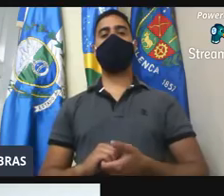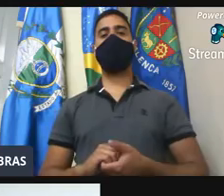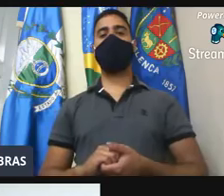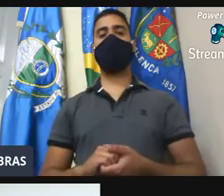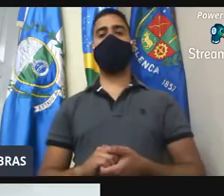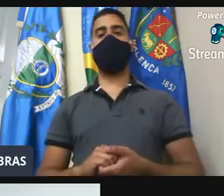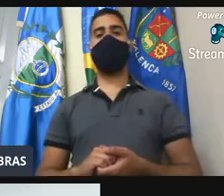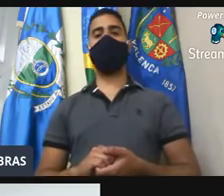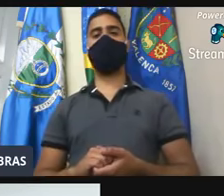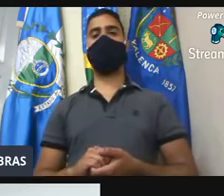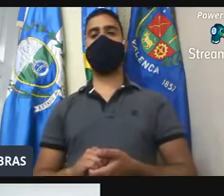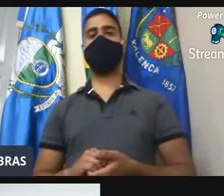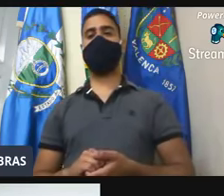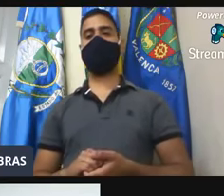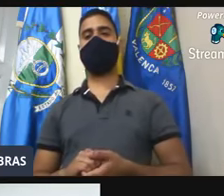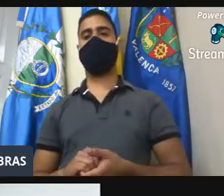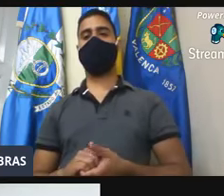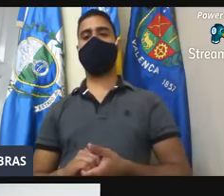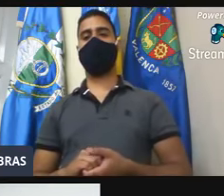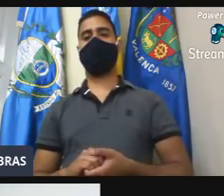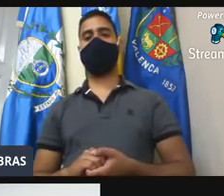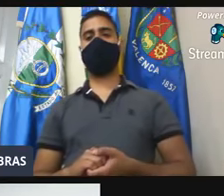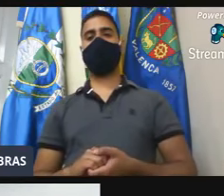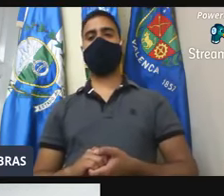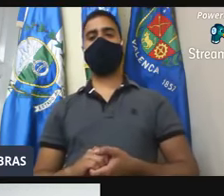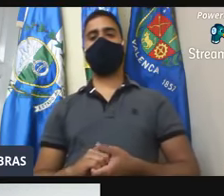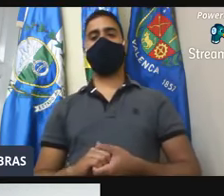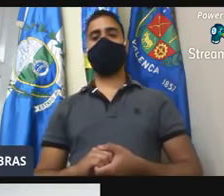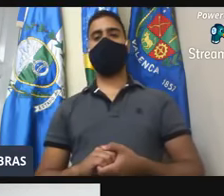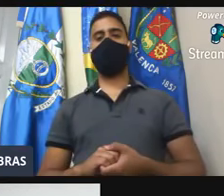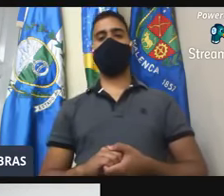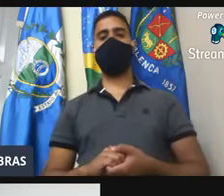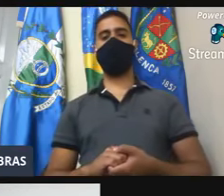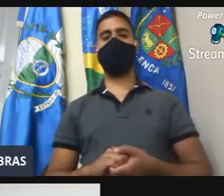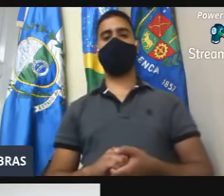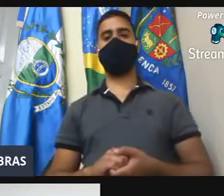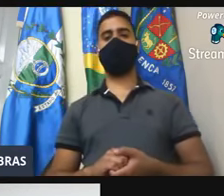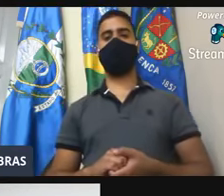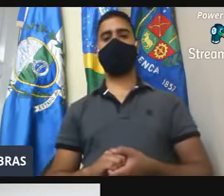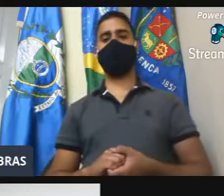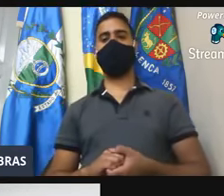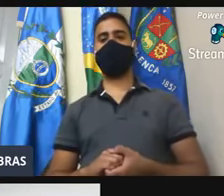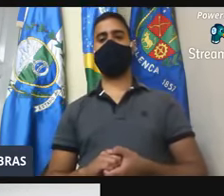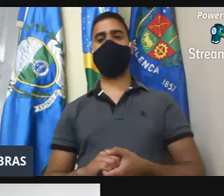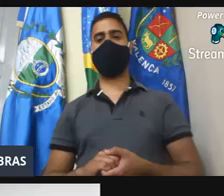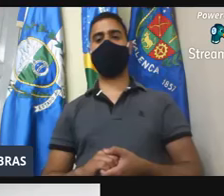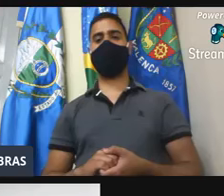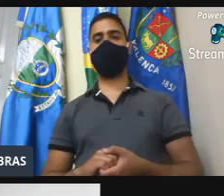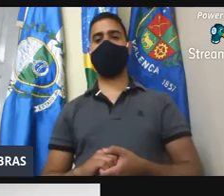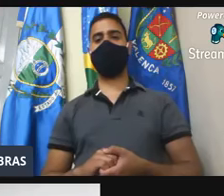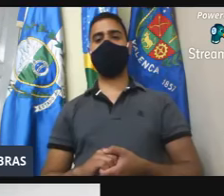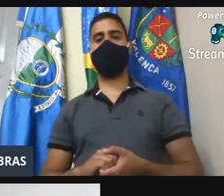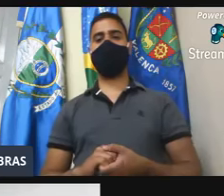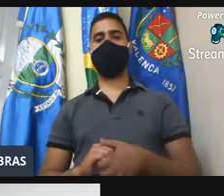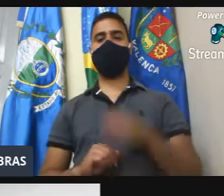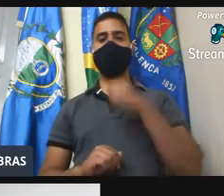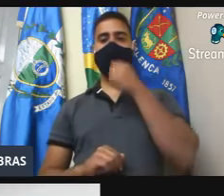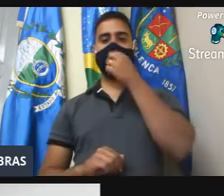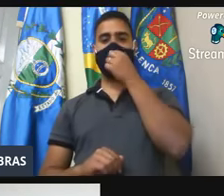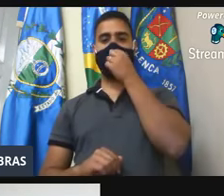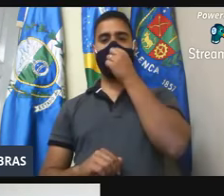Pires Jorge, aprovo. Marcelo Moreira, Marcelo de São Isabel. Marcos da Silva Marcos, Marquinhos da Saúde. Michelle Vieira Cabral da Silva.